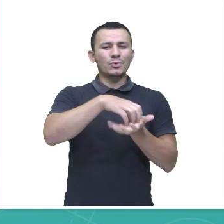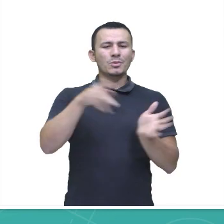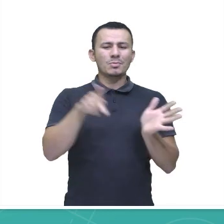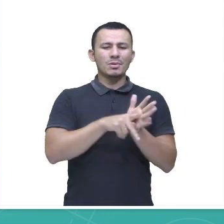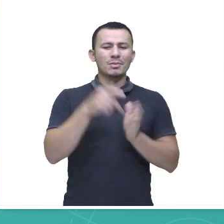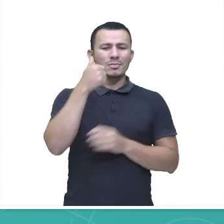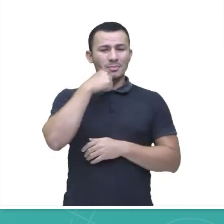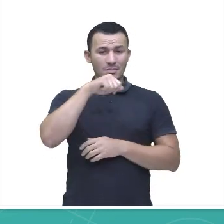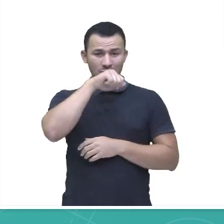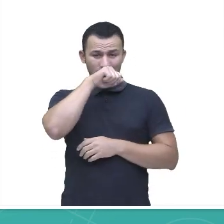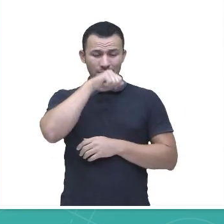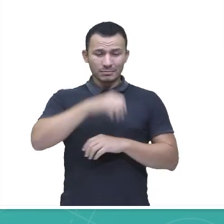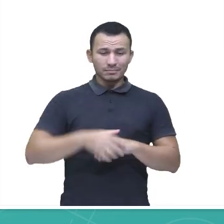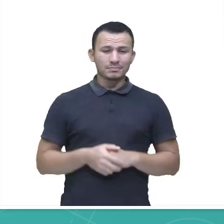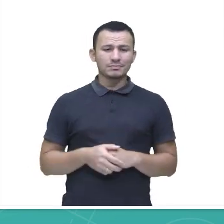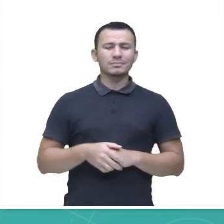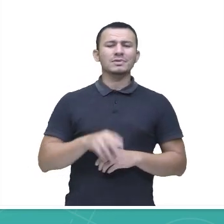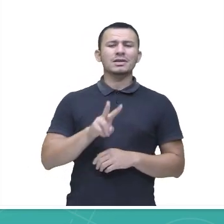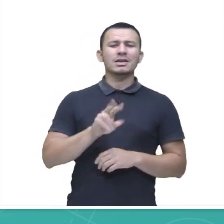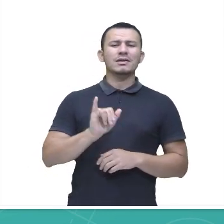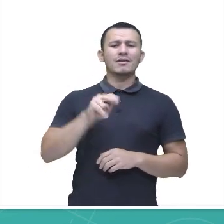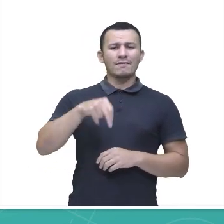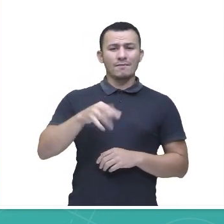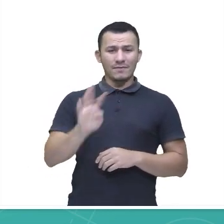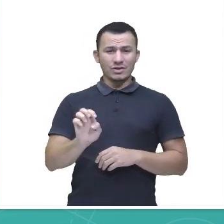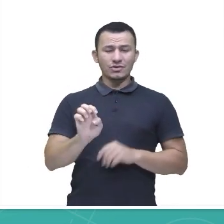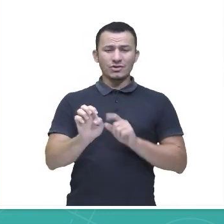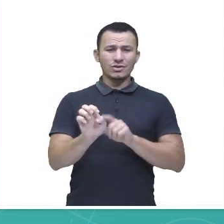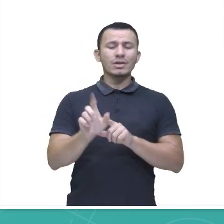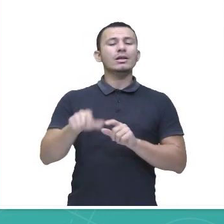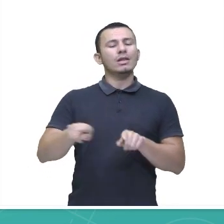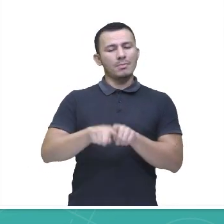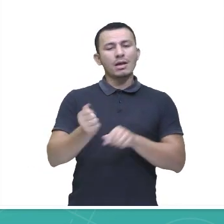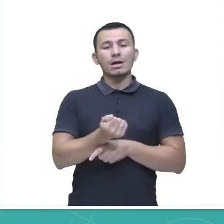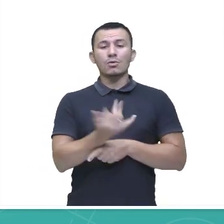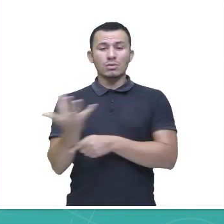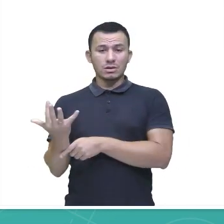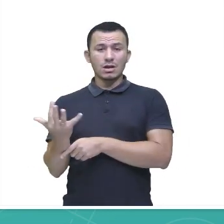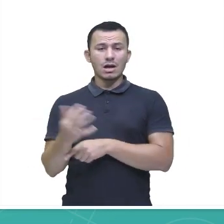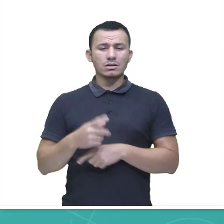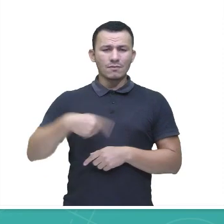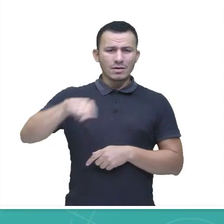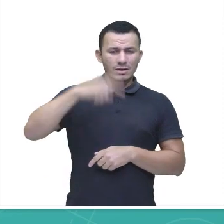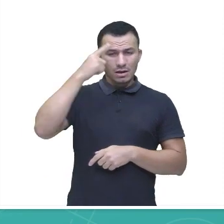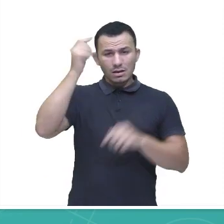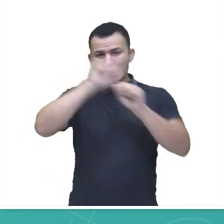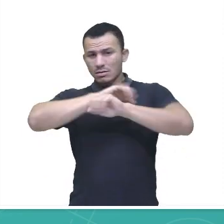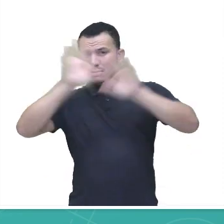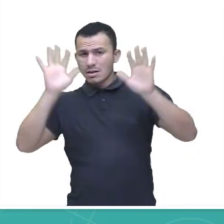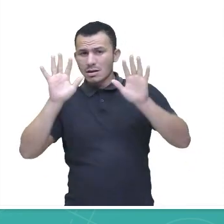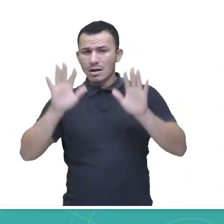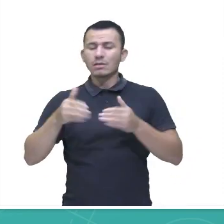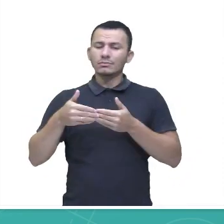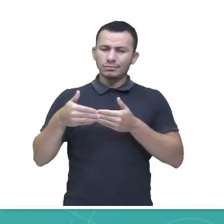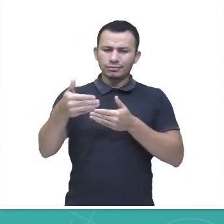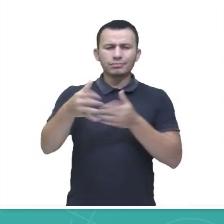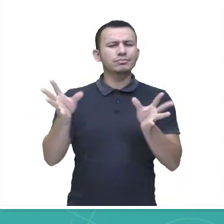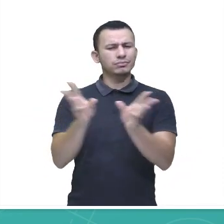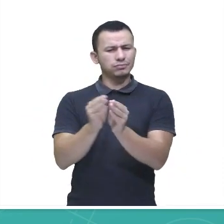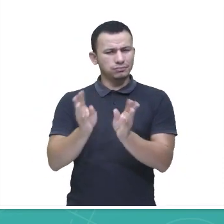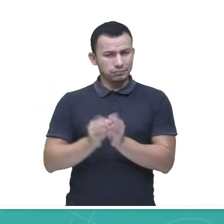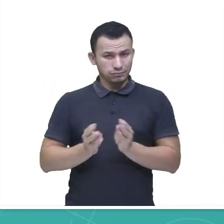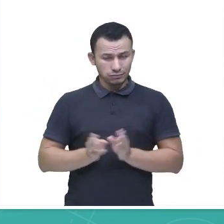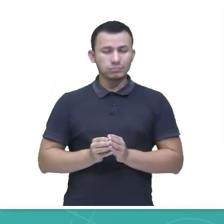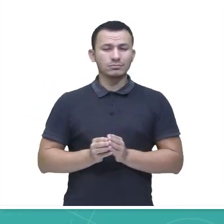substantivo senhoras. Gente, isso aqui ficou claro para vocês? Então, se ficou, vamos seguir exemplificando um